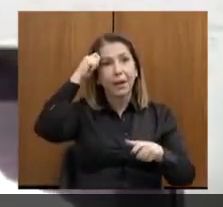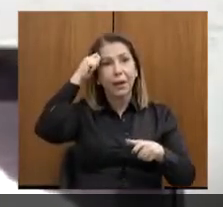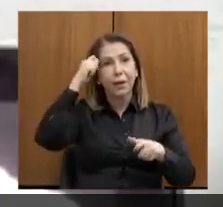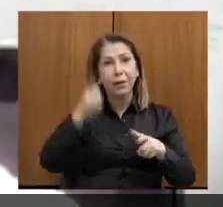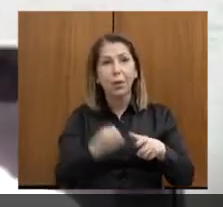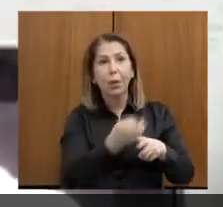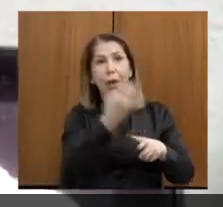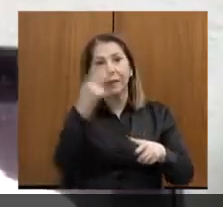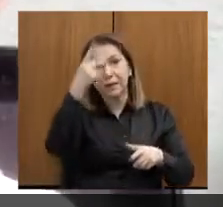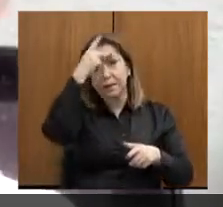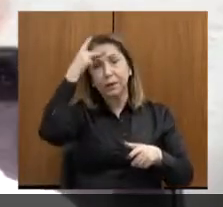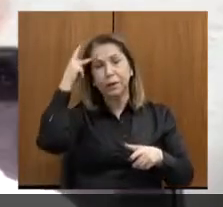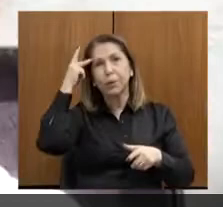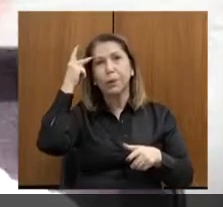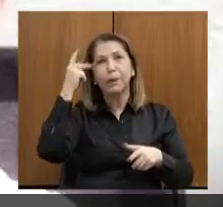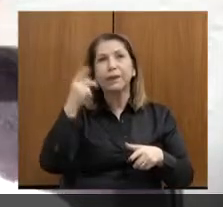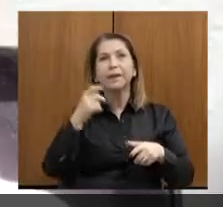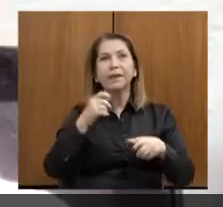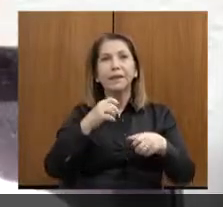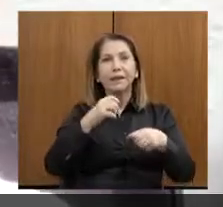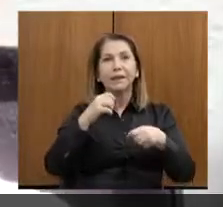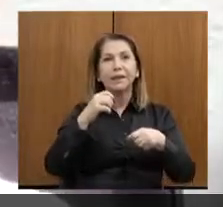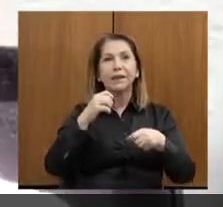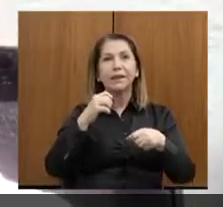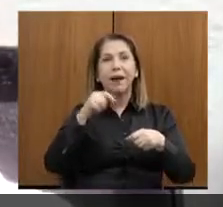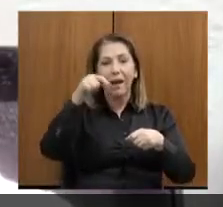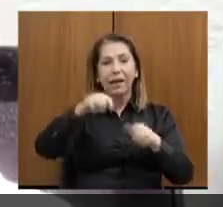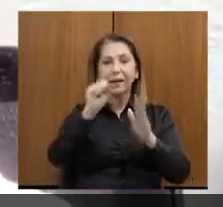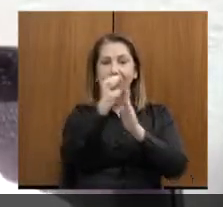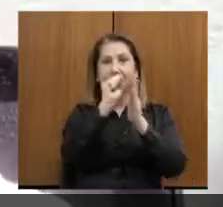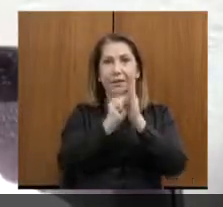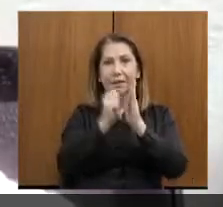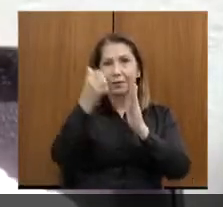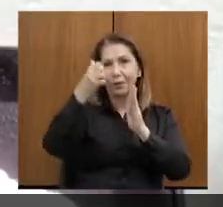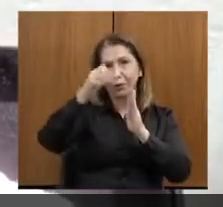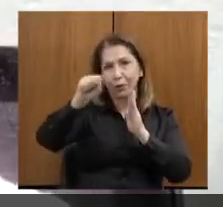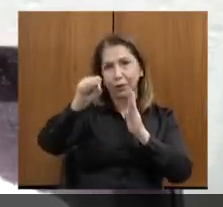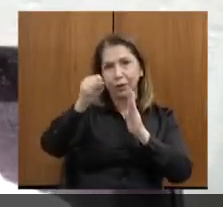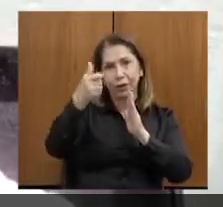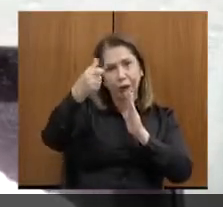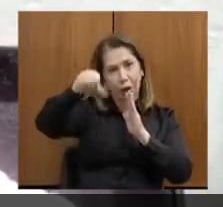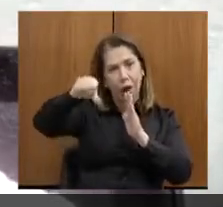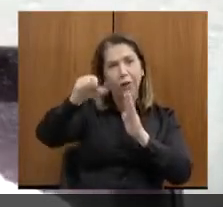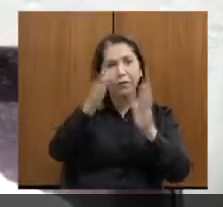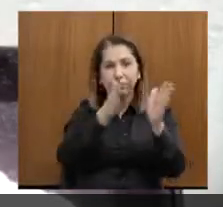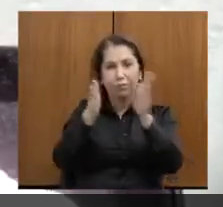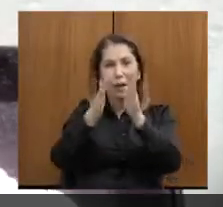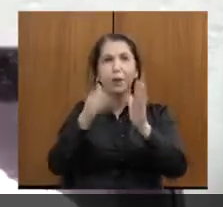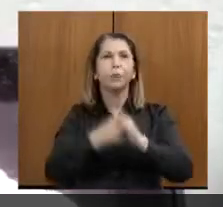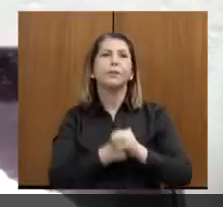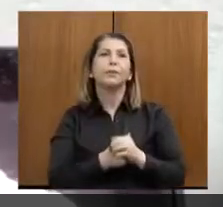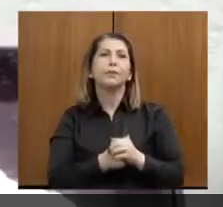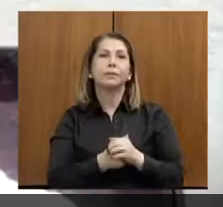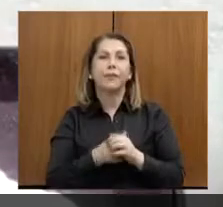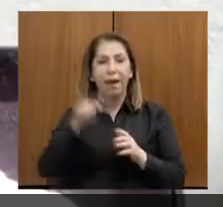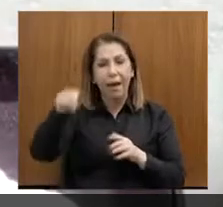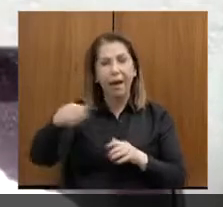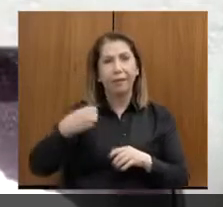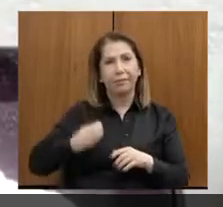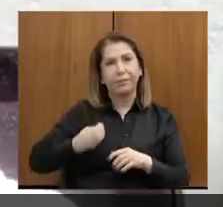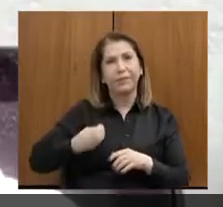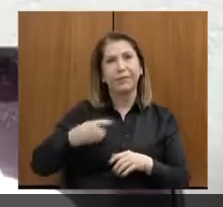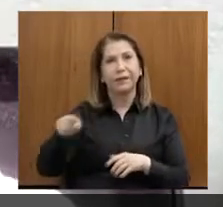Del Rey como aconteceu em outras regiões de Minas Gerais no século 19 um pouco depois do período em que o francês tanta diesel